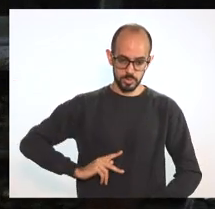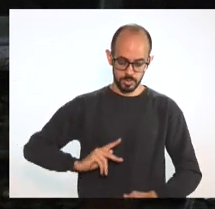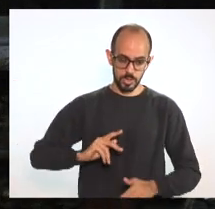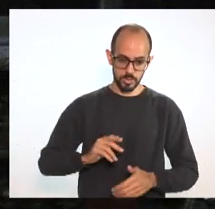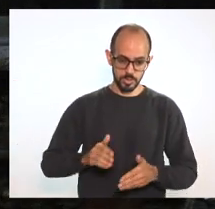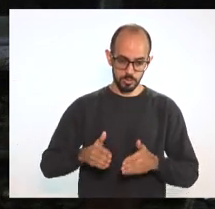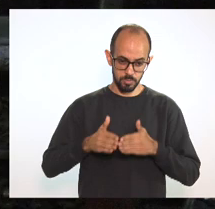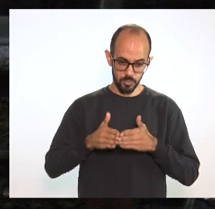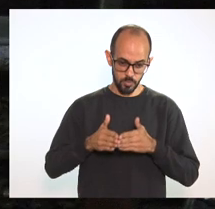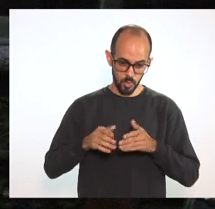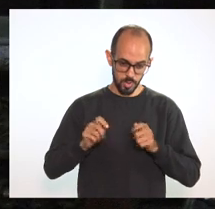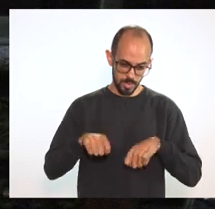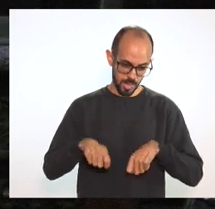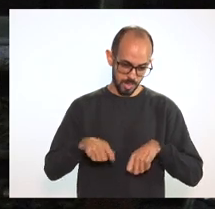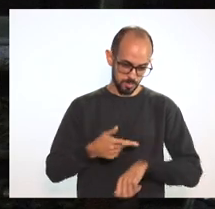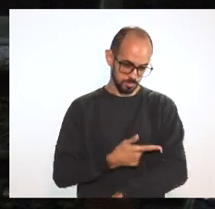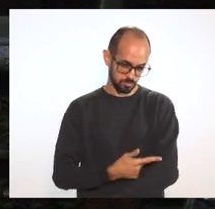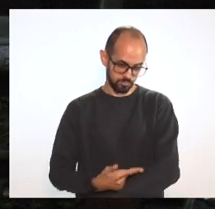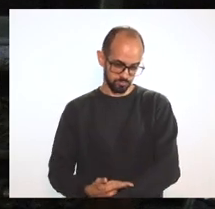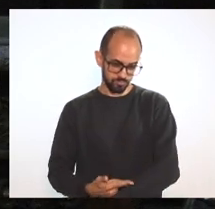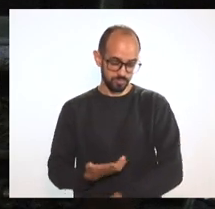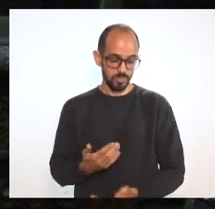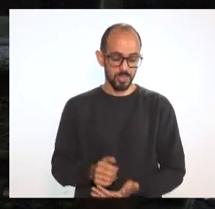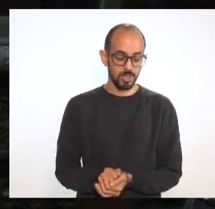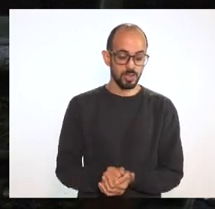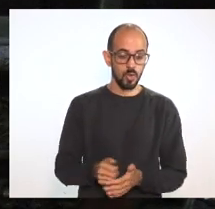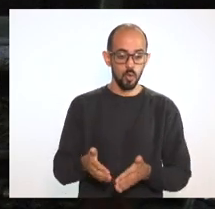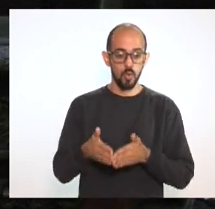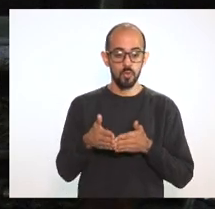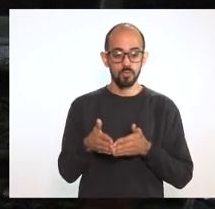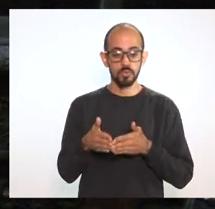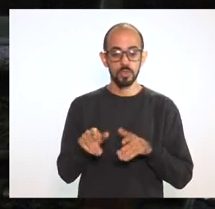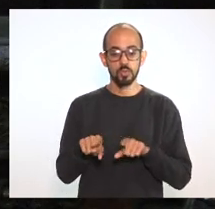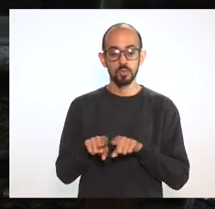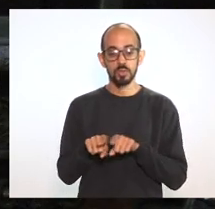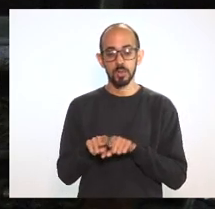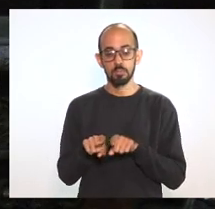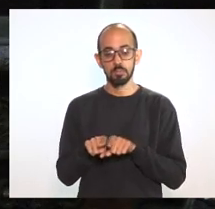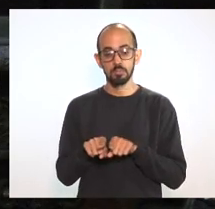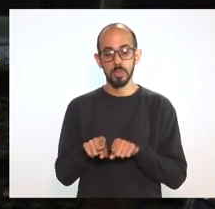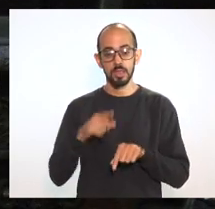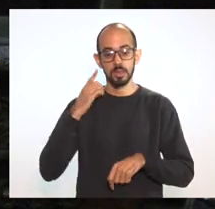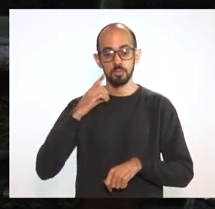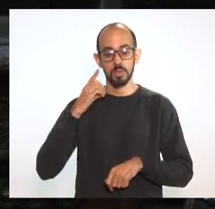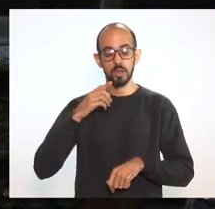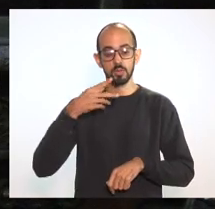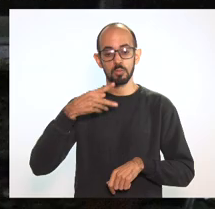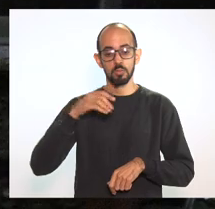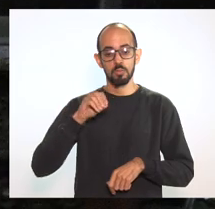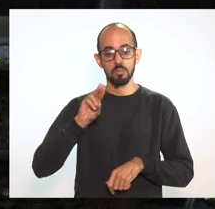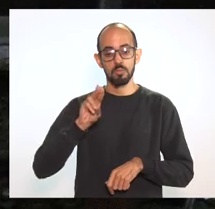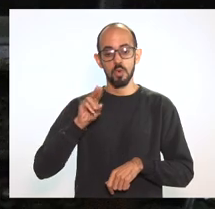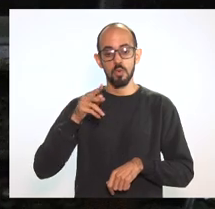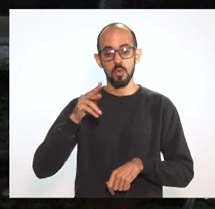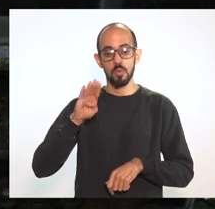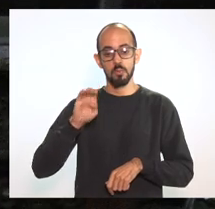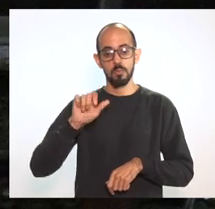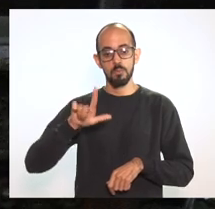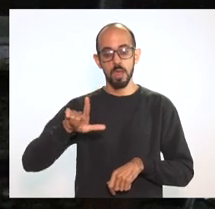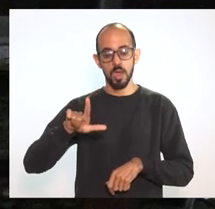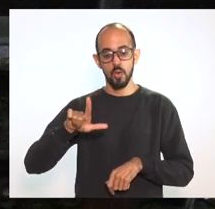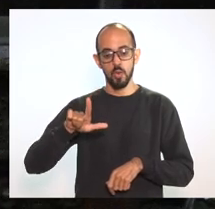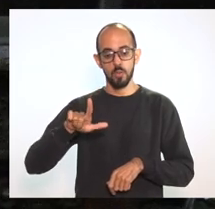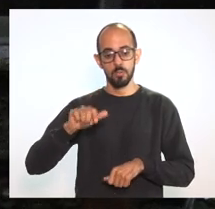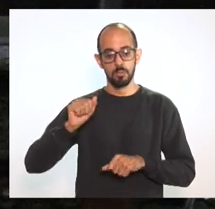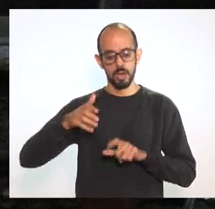gentileza. E convido já de antemão o deputado Poubel para fazer uso de seus 10